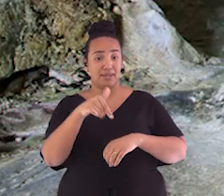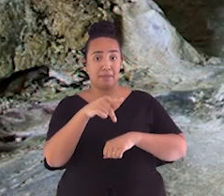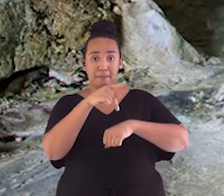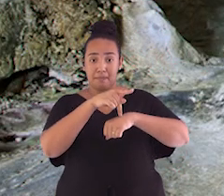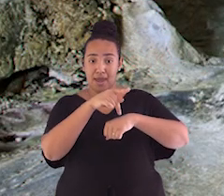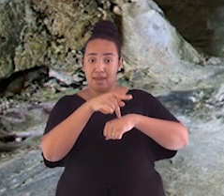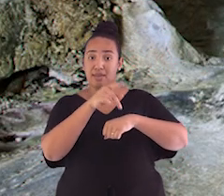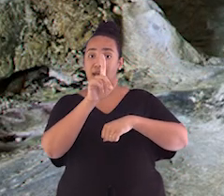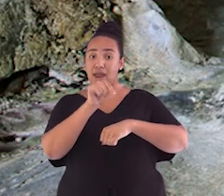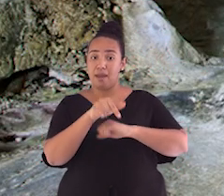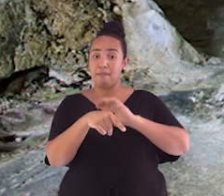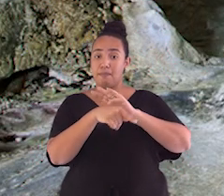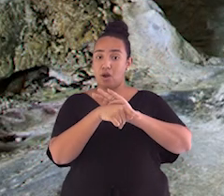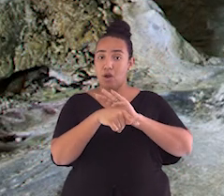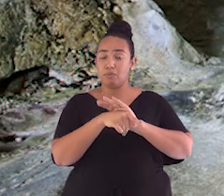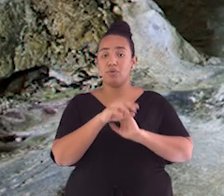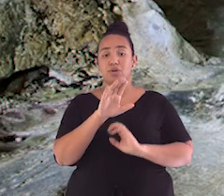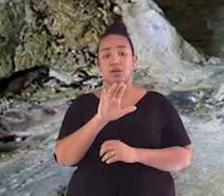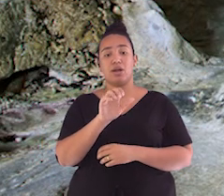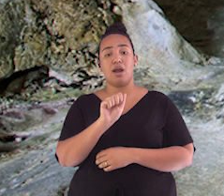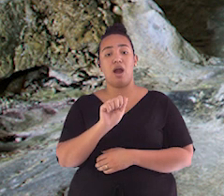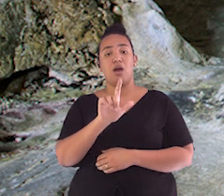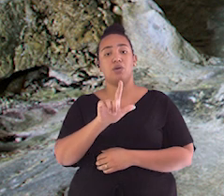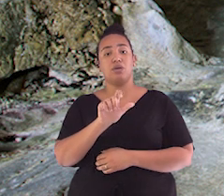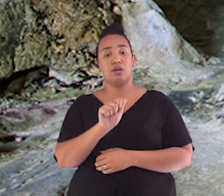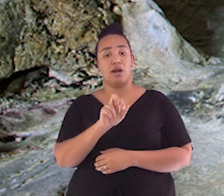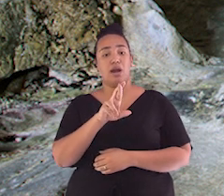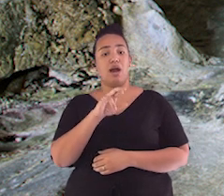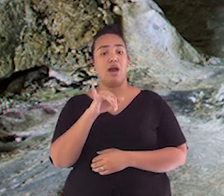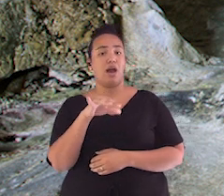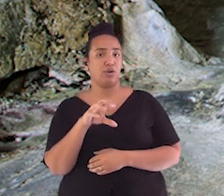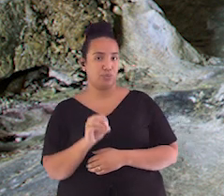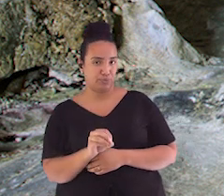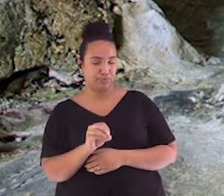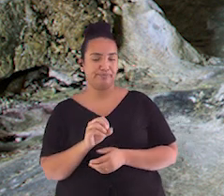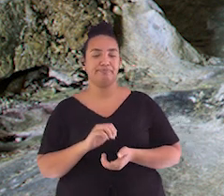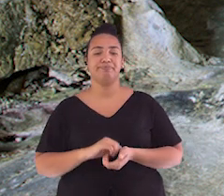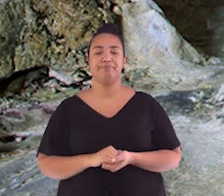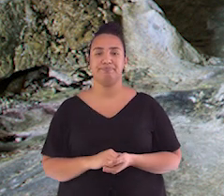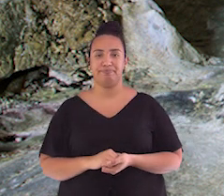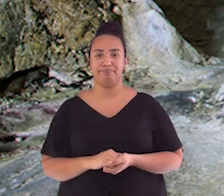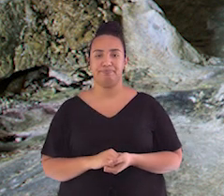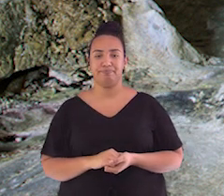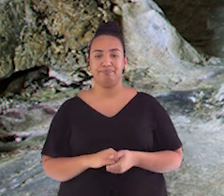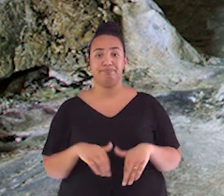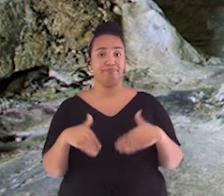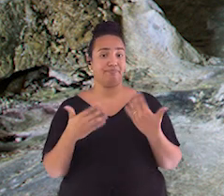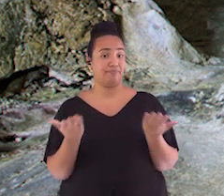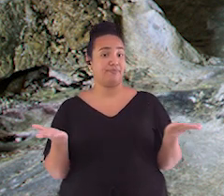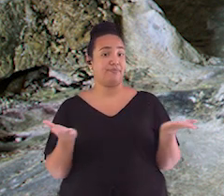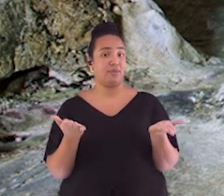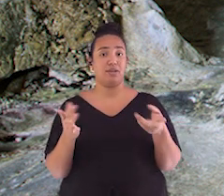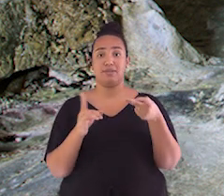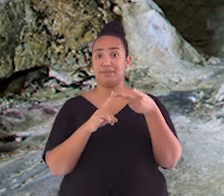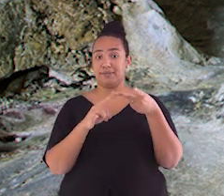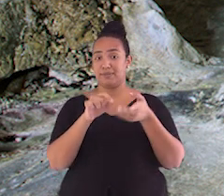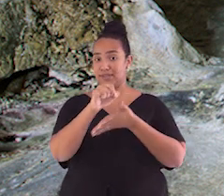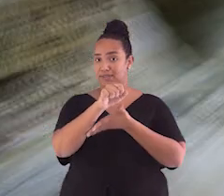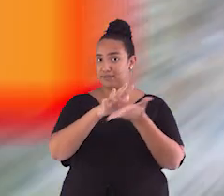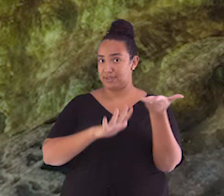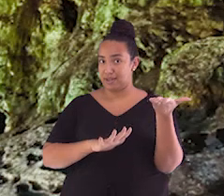são de origem animal e logo são formadas por rochas calcárias. Vamos então para a nossa segunda